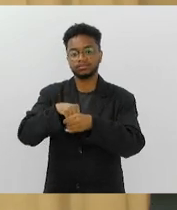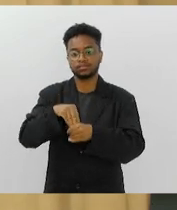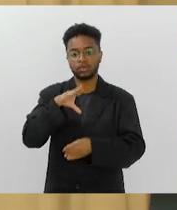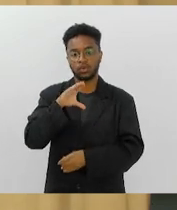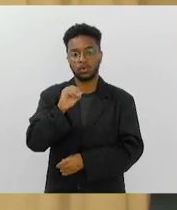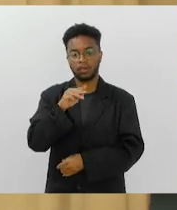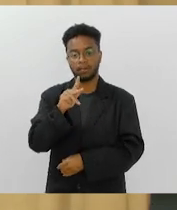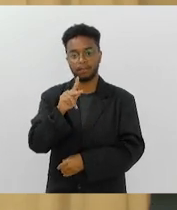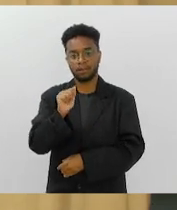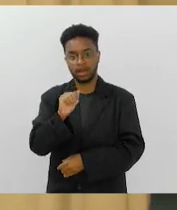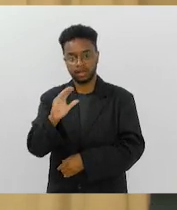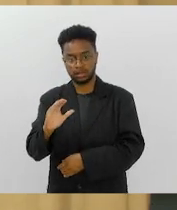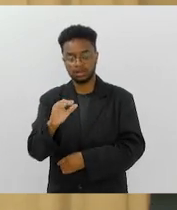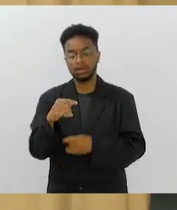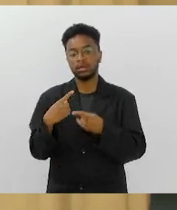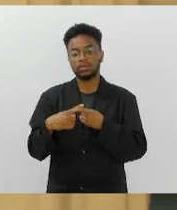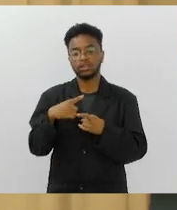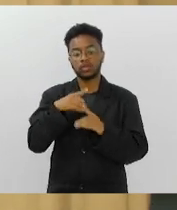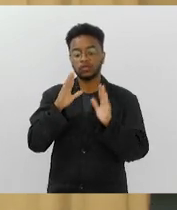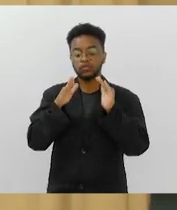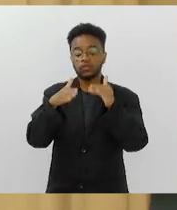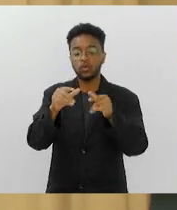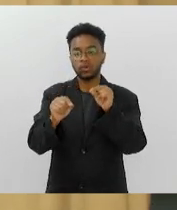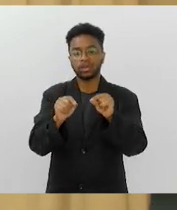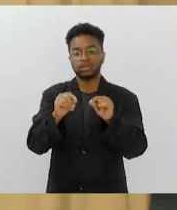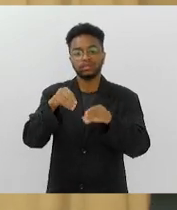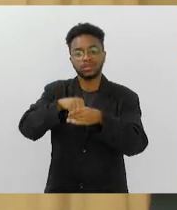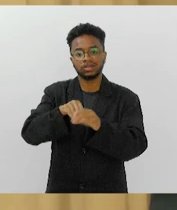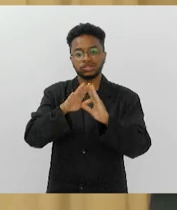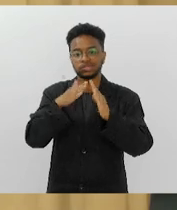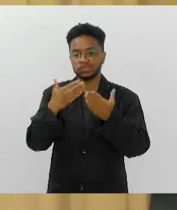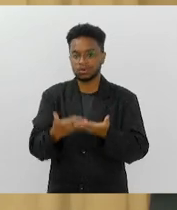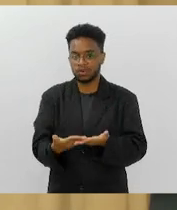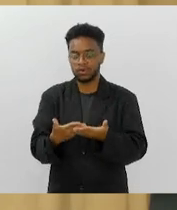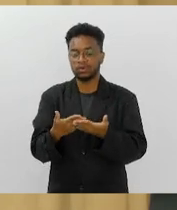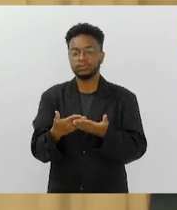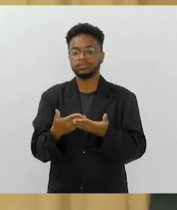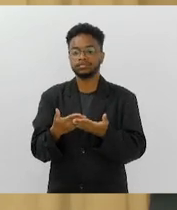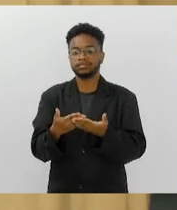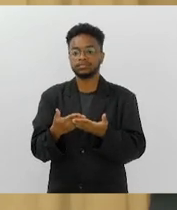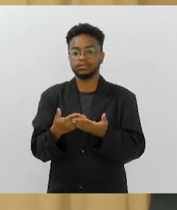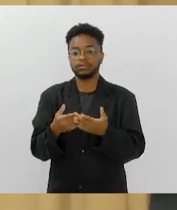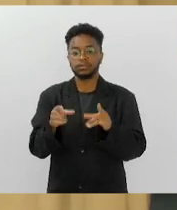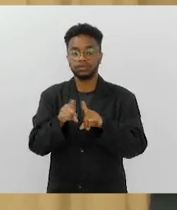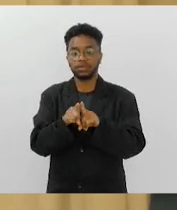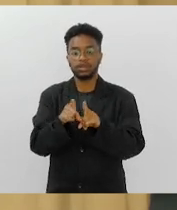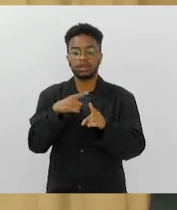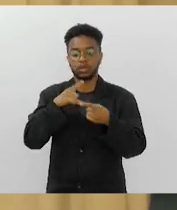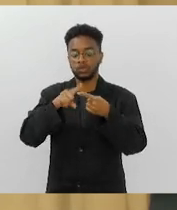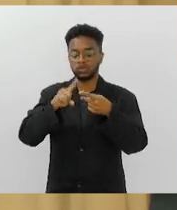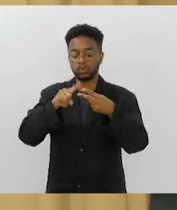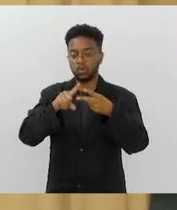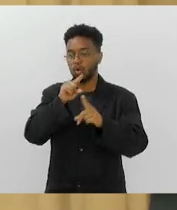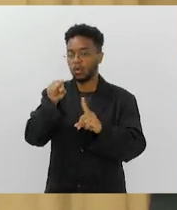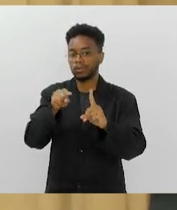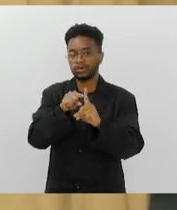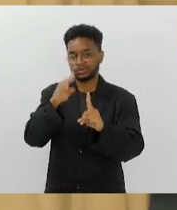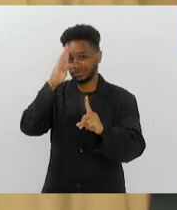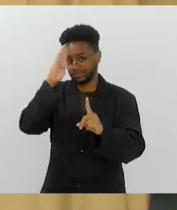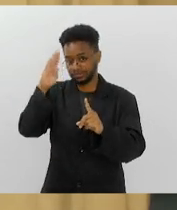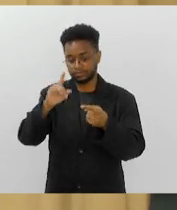focado especificamente nas unidades escolares, com dois objetivos muito claros. Primeira,